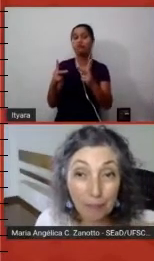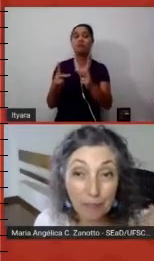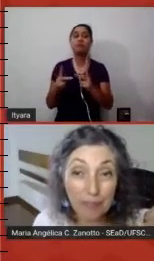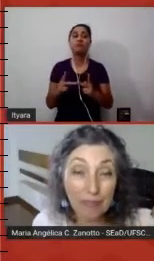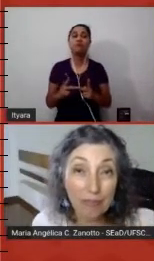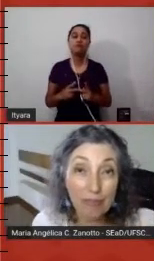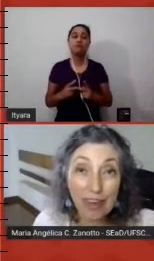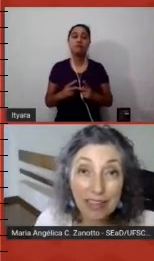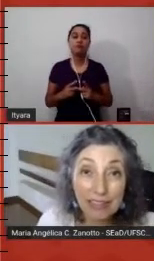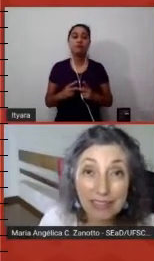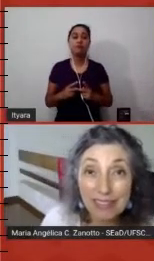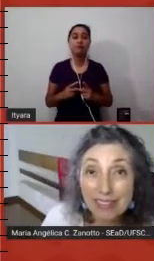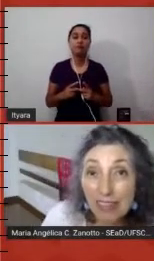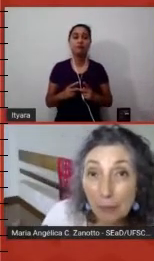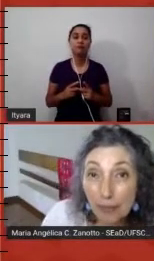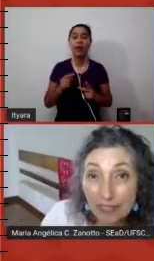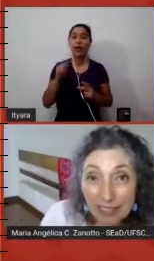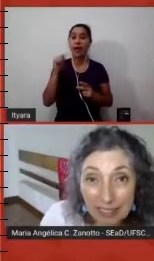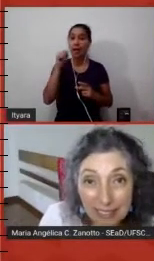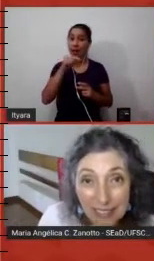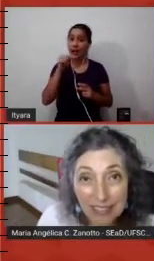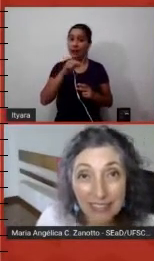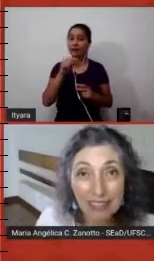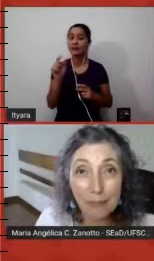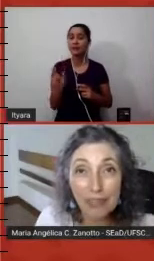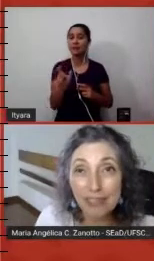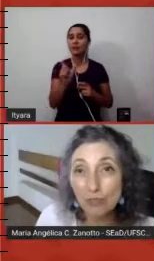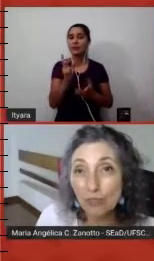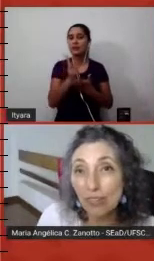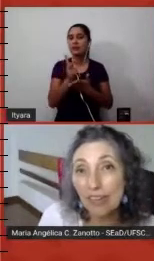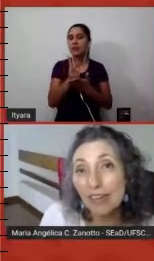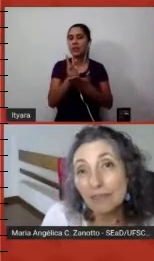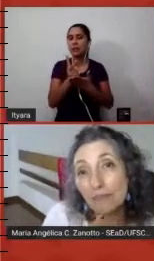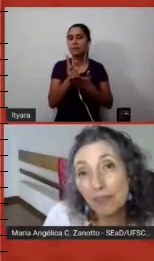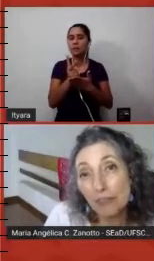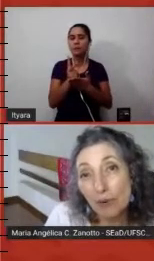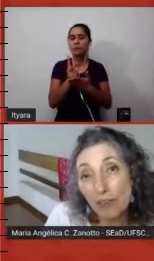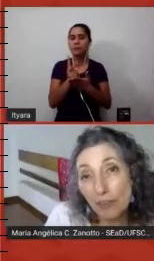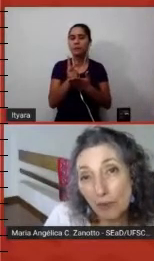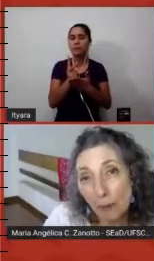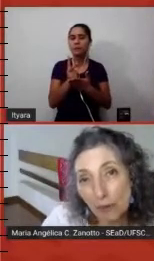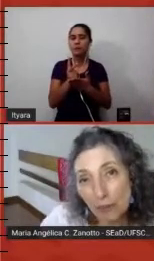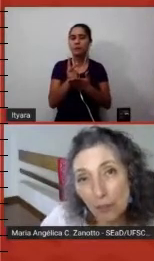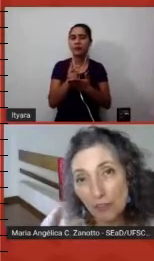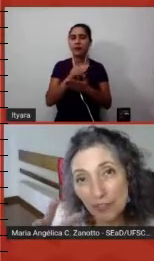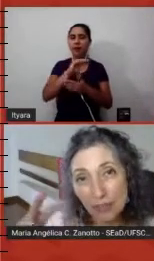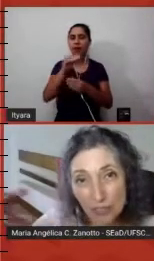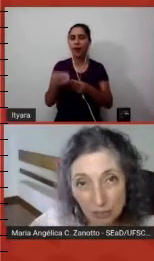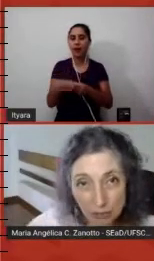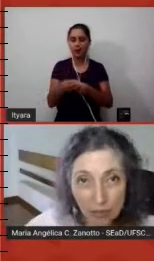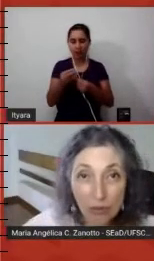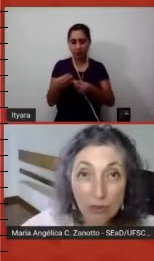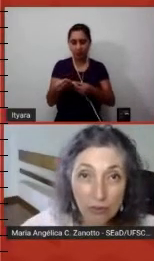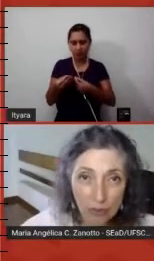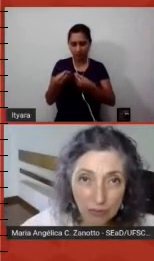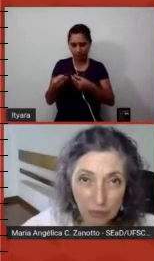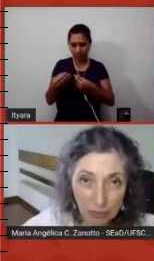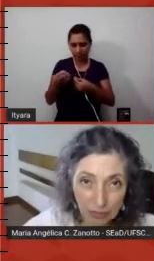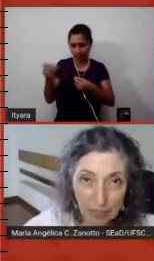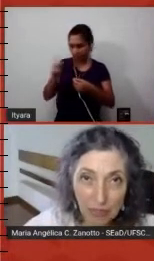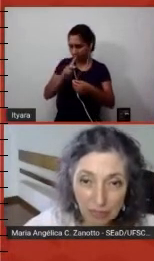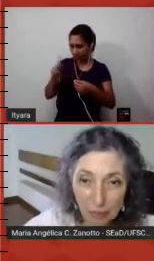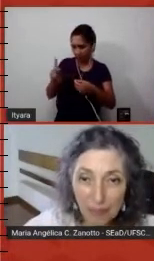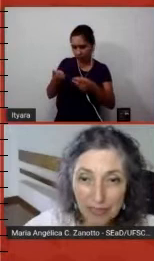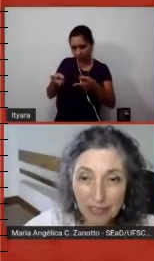ela vai sempre trazer esses elementos que vão informar o professor para fazer alterações ao longo